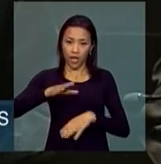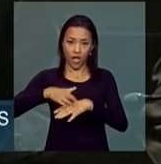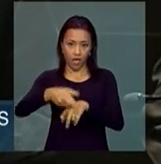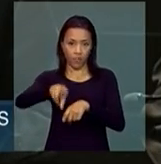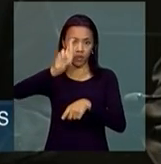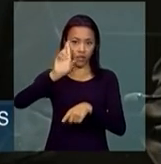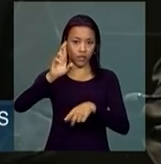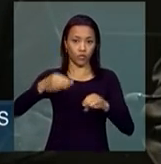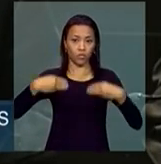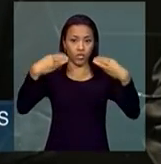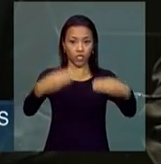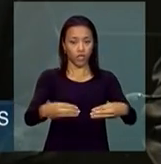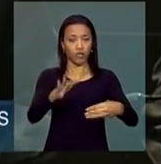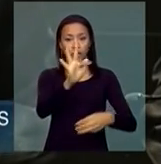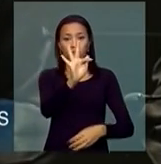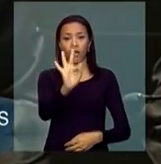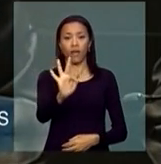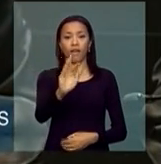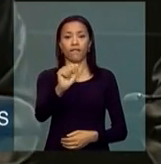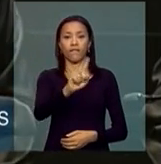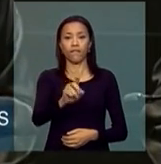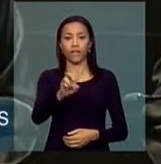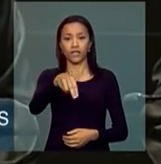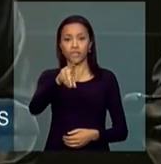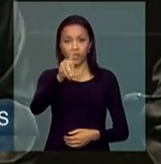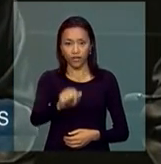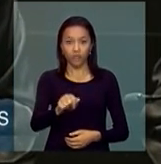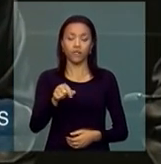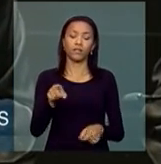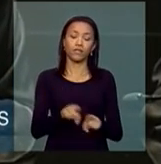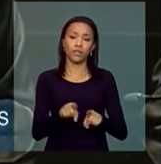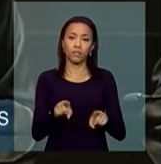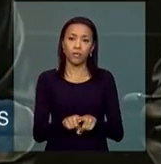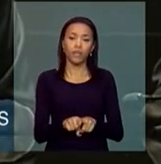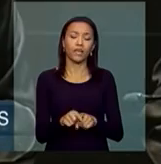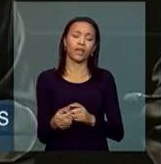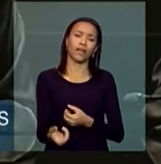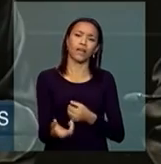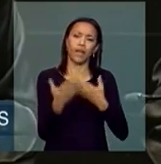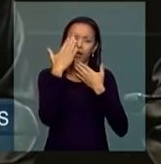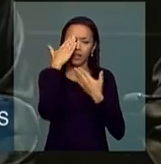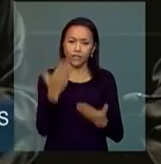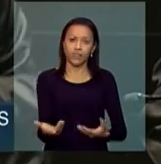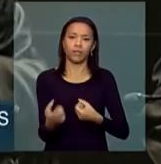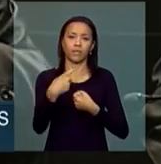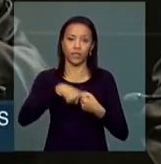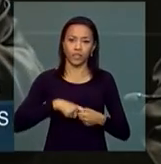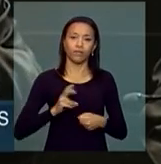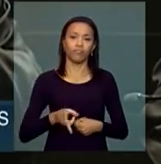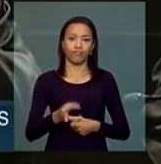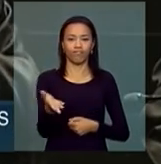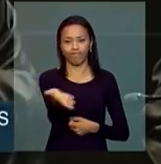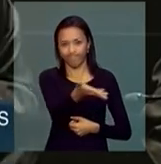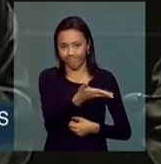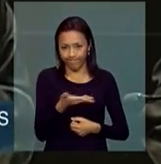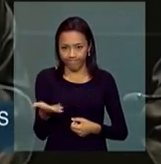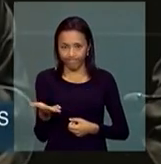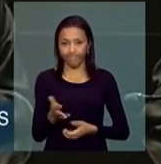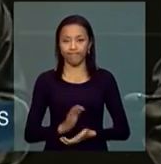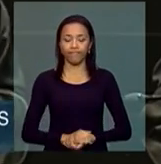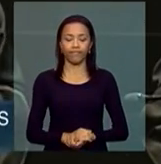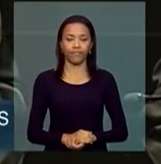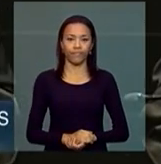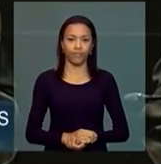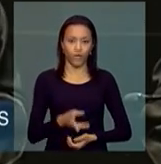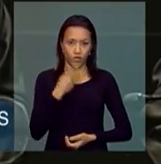Fazenda, representando o Tesouro, e agradecer muito a parceria aí sempre de vocês. Eu